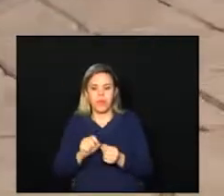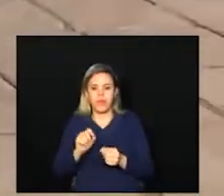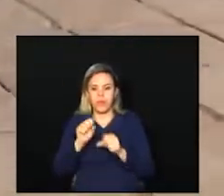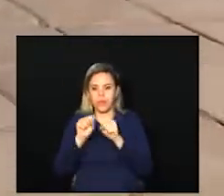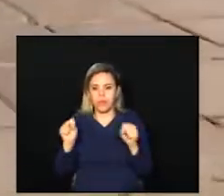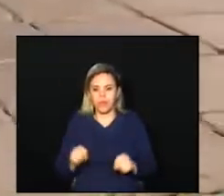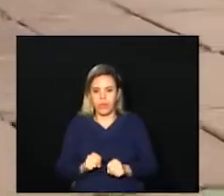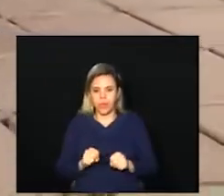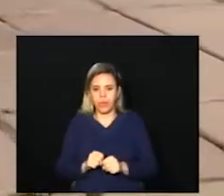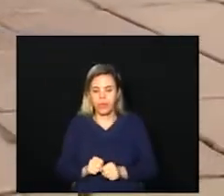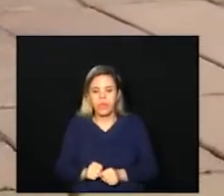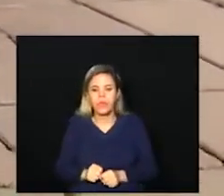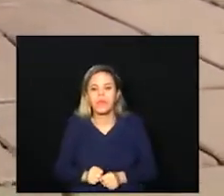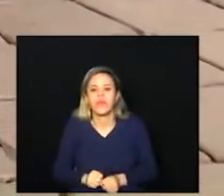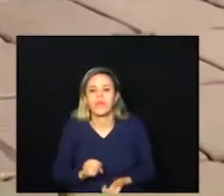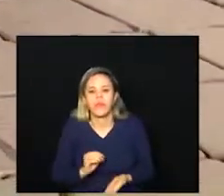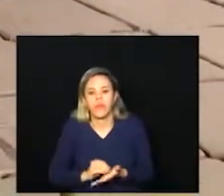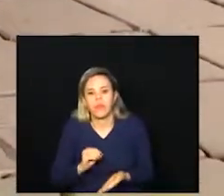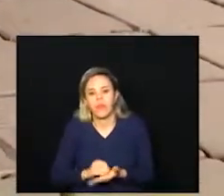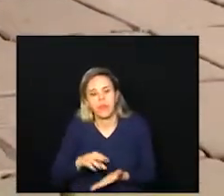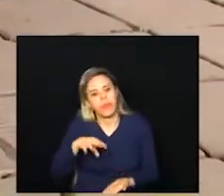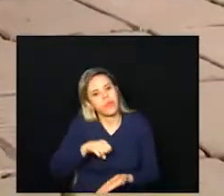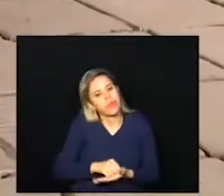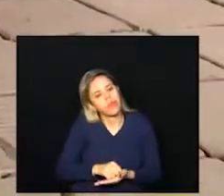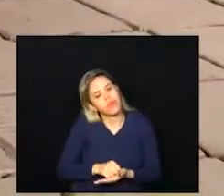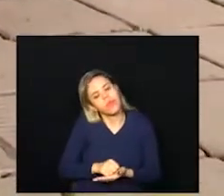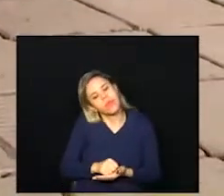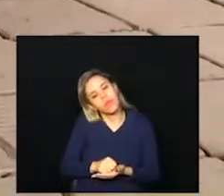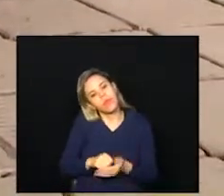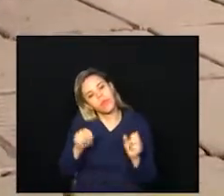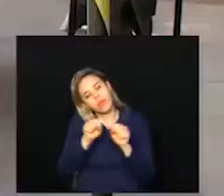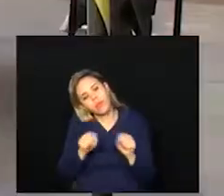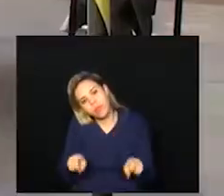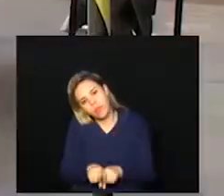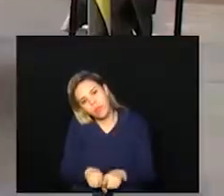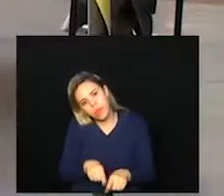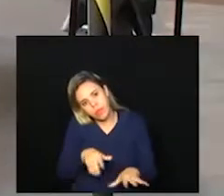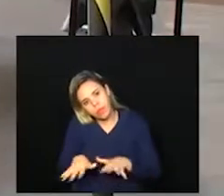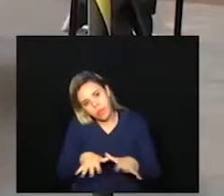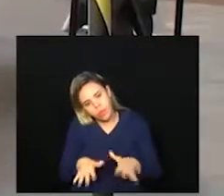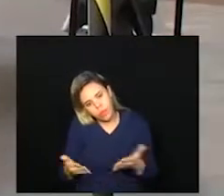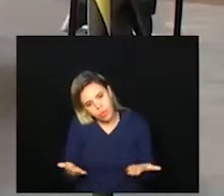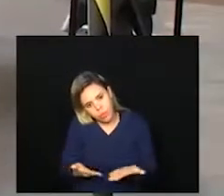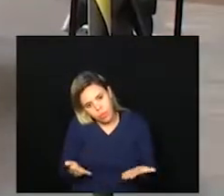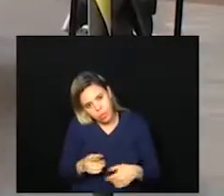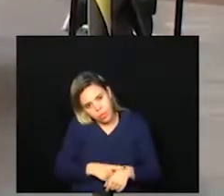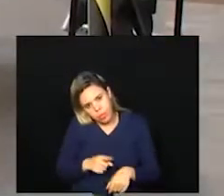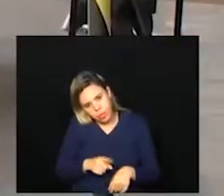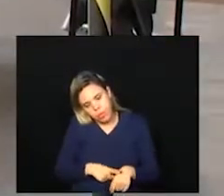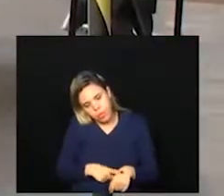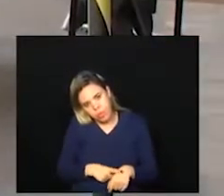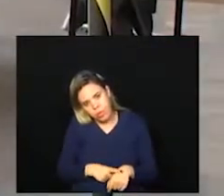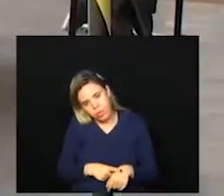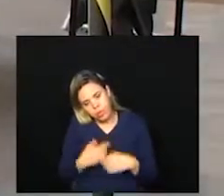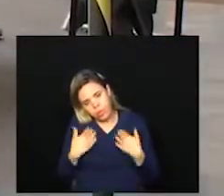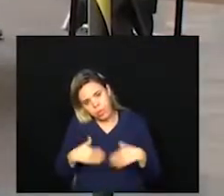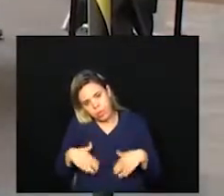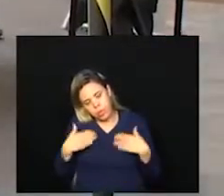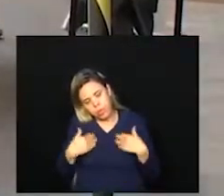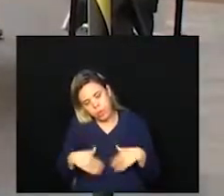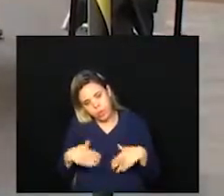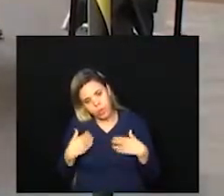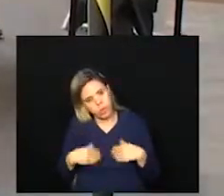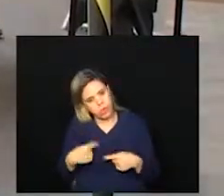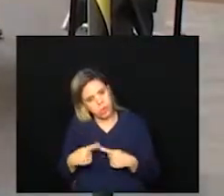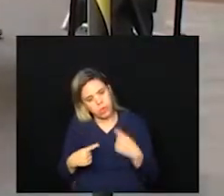sistema. Ou pela ausência do cadastro no sistema. Muito bom. E a gente está vendo também que esse movimento, agora, nesse momento, ele está um pouco mais tranquilo,